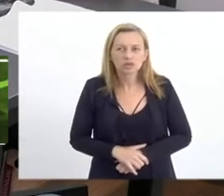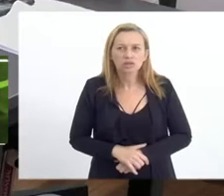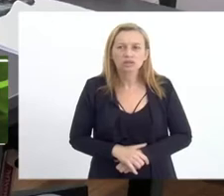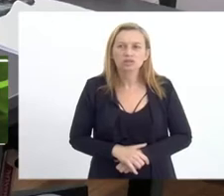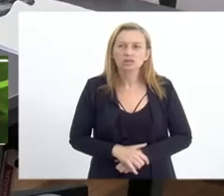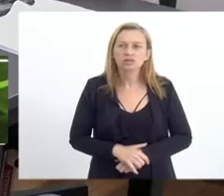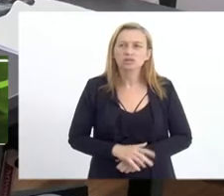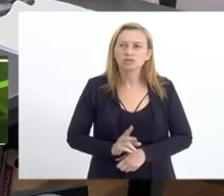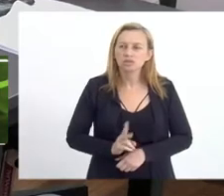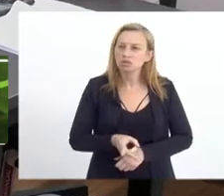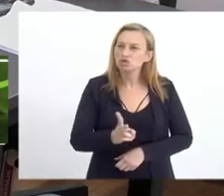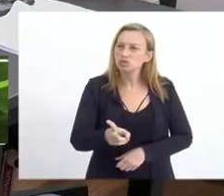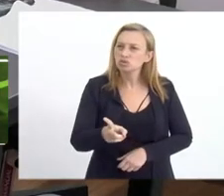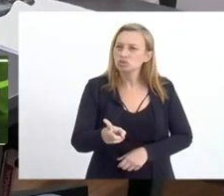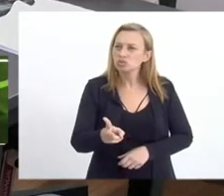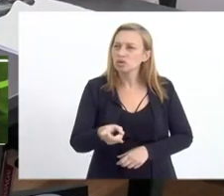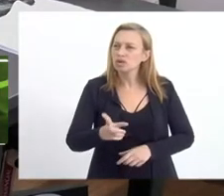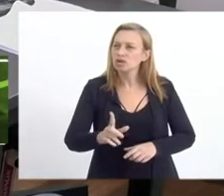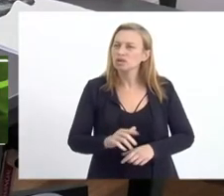né?